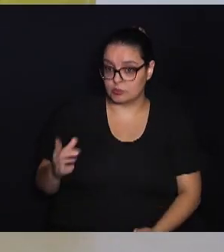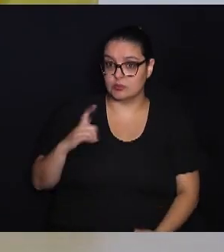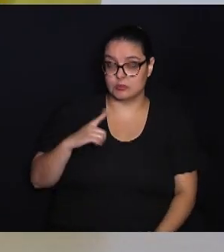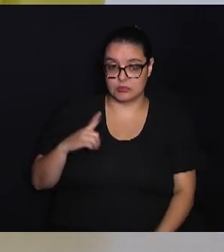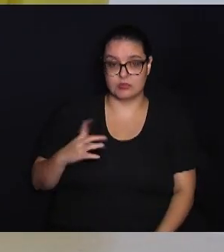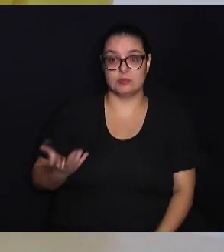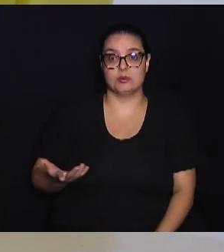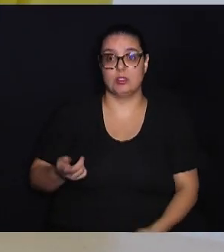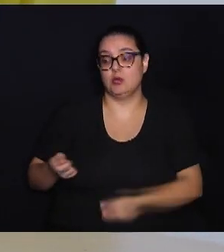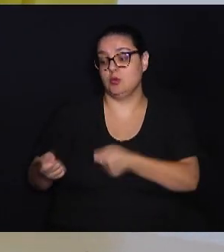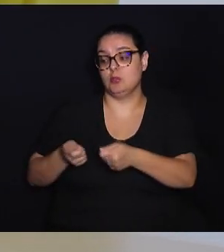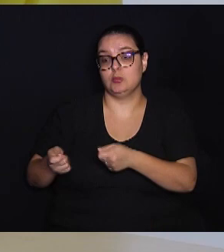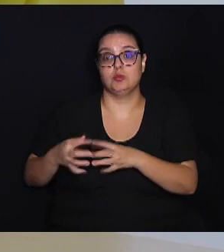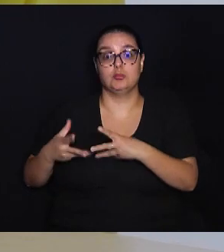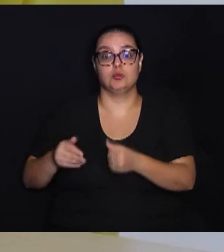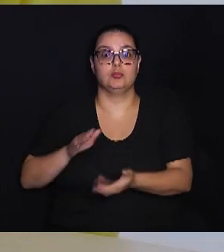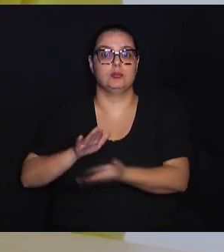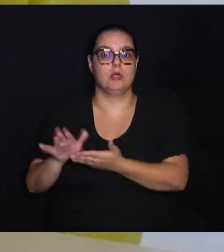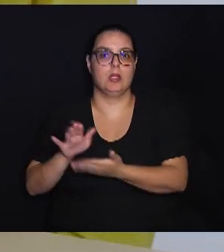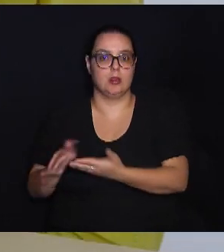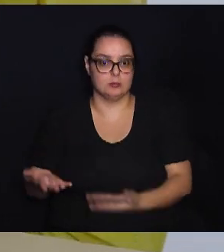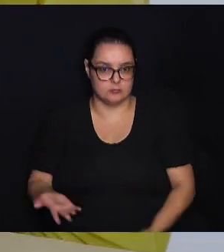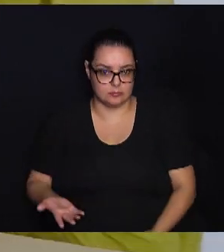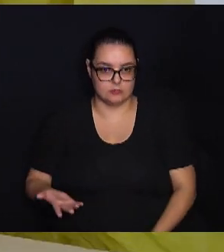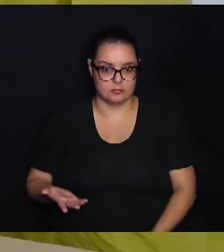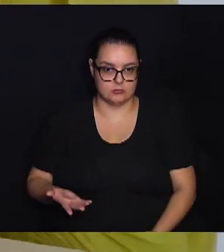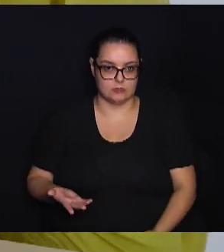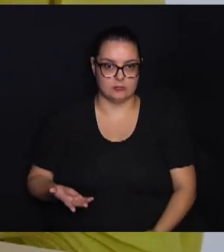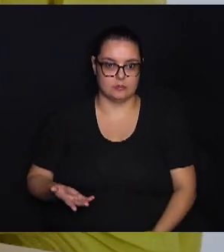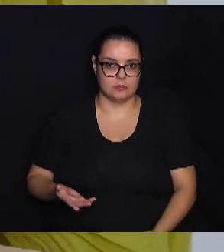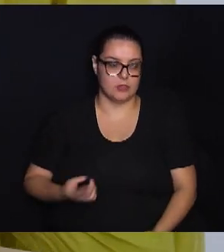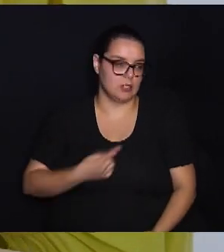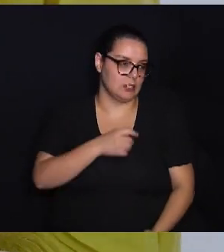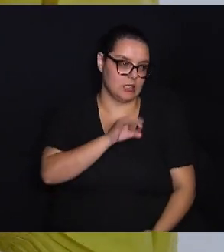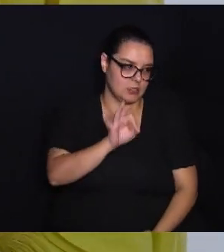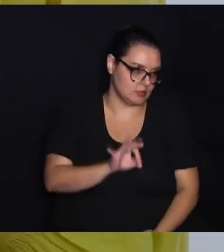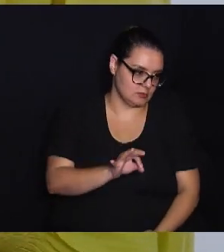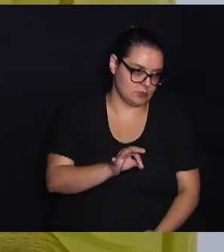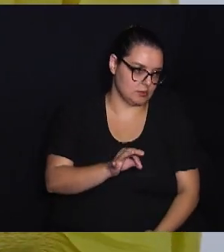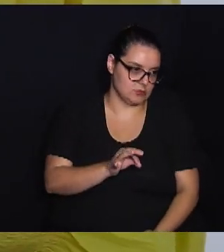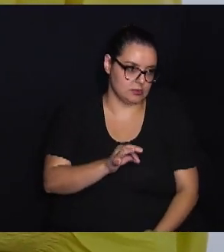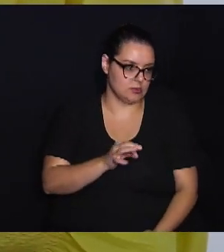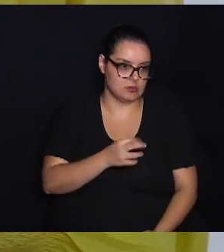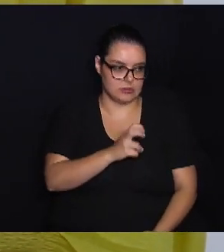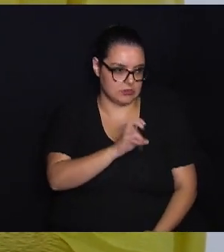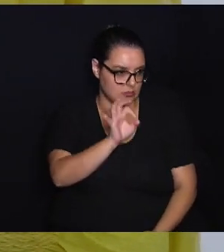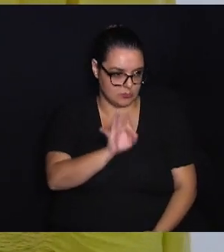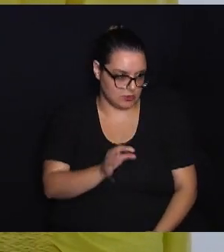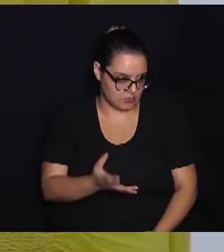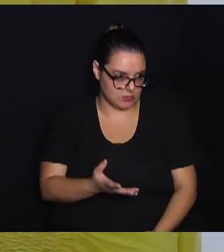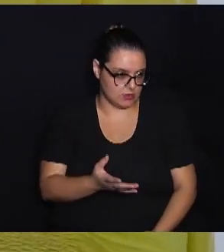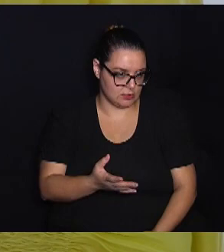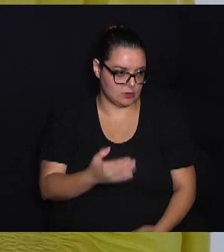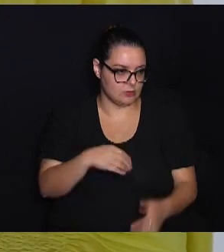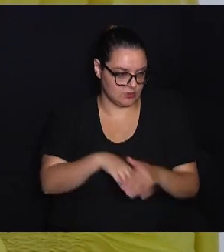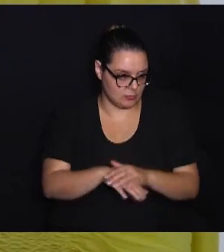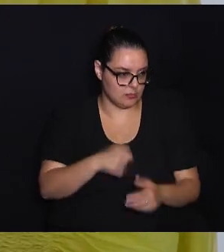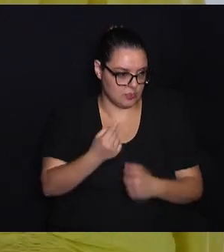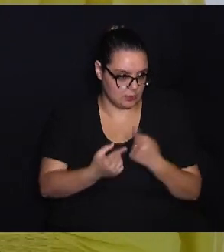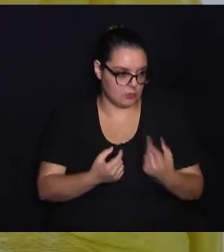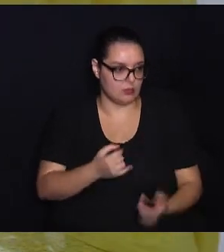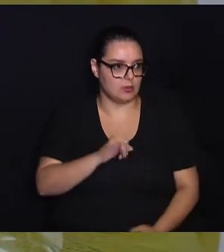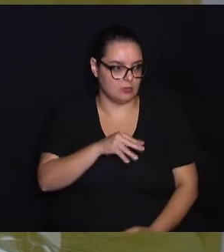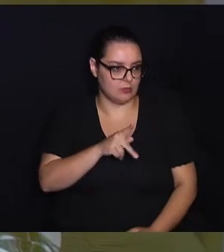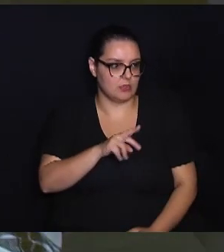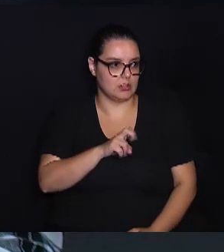inicialmente ter controle de tudo que você gasta. Então, separar um 10%, por exemplo, 5%, deixar guardado